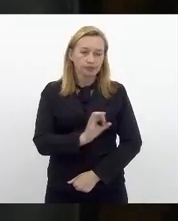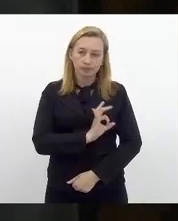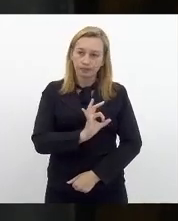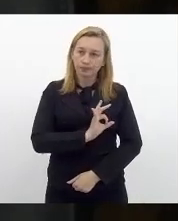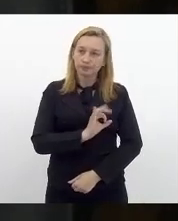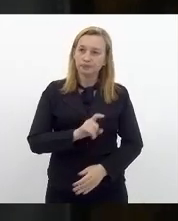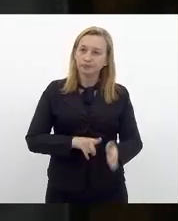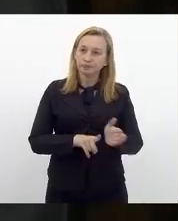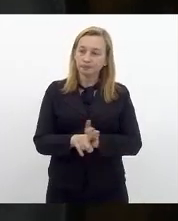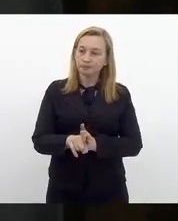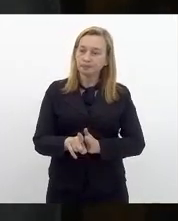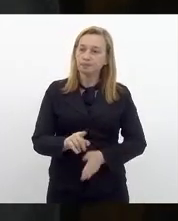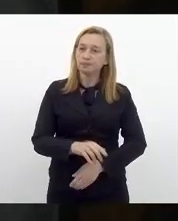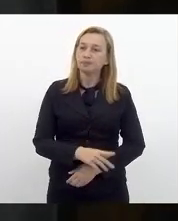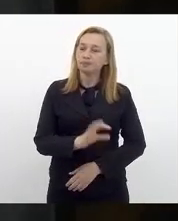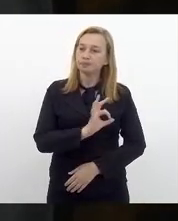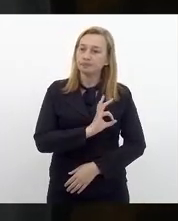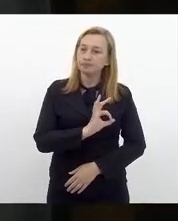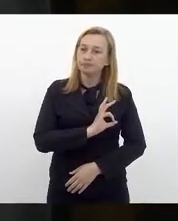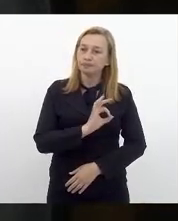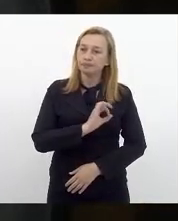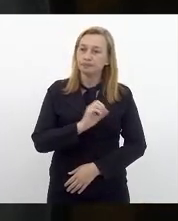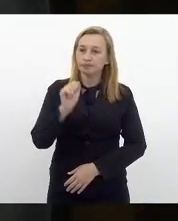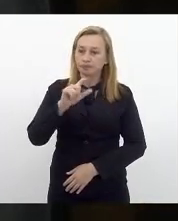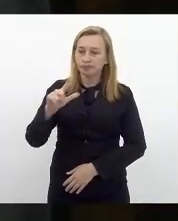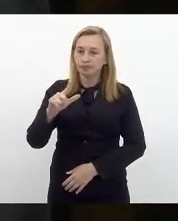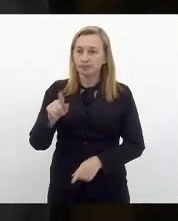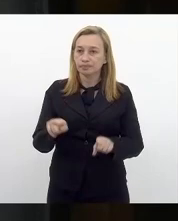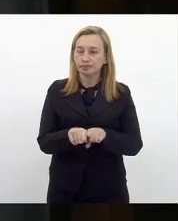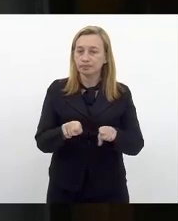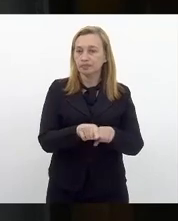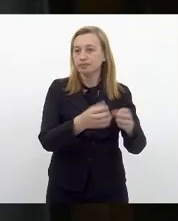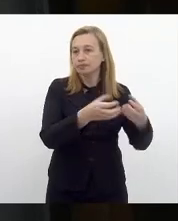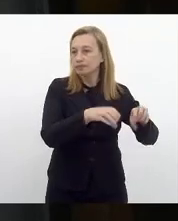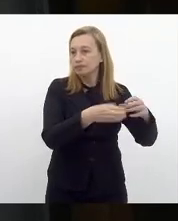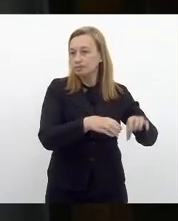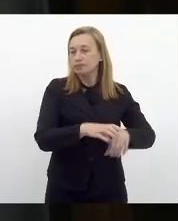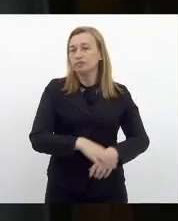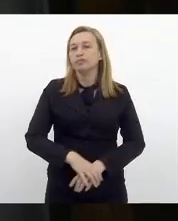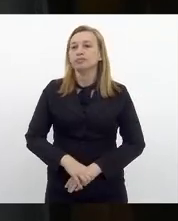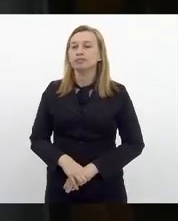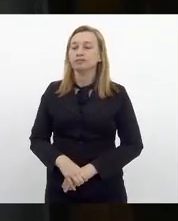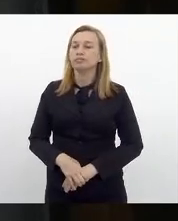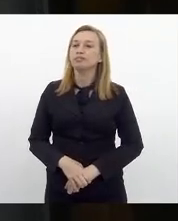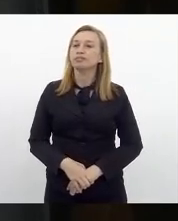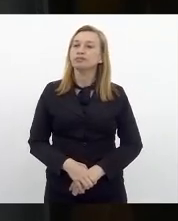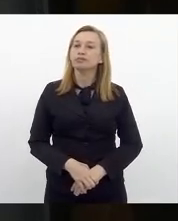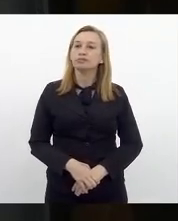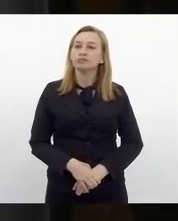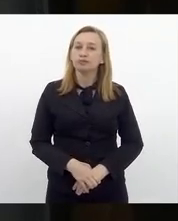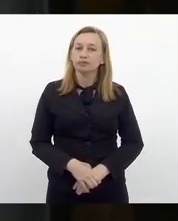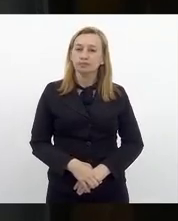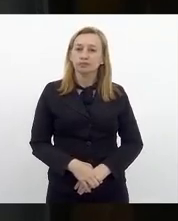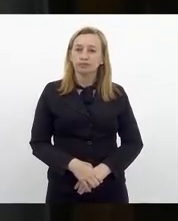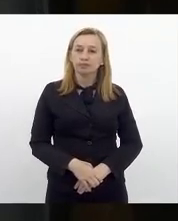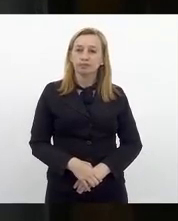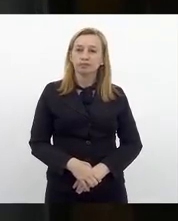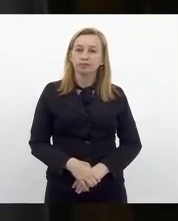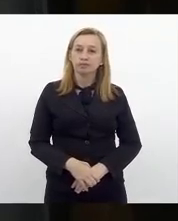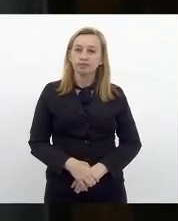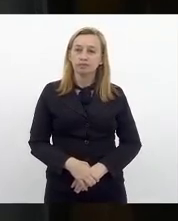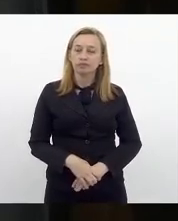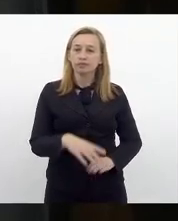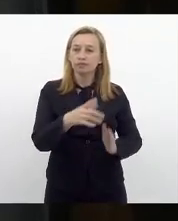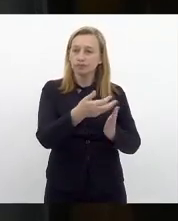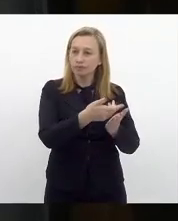perguntou sobre o a polícia civil e o concurso consta do da